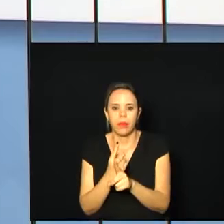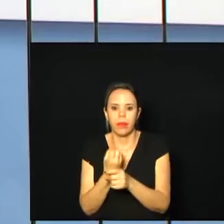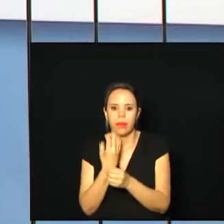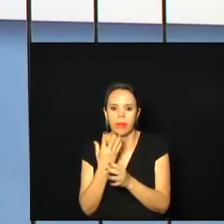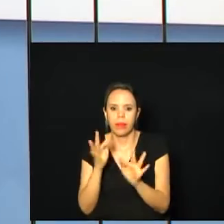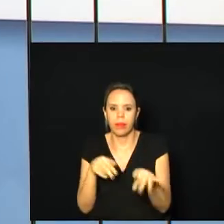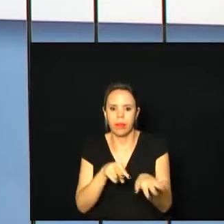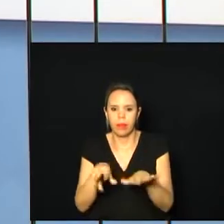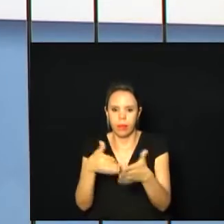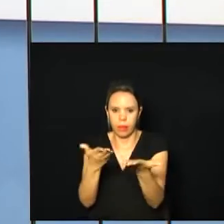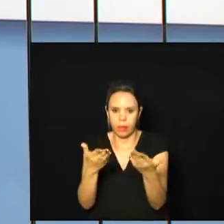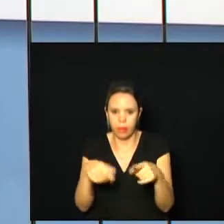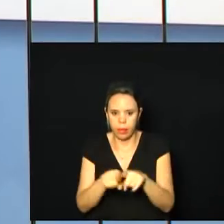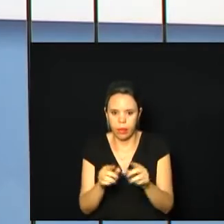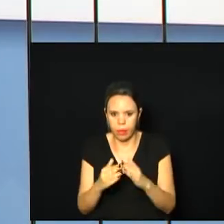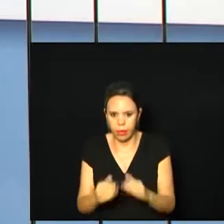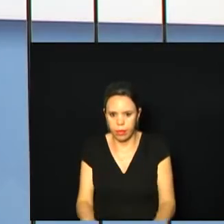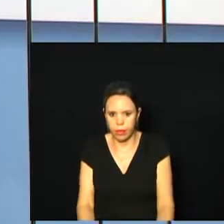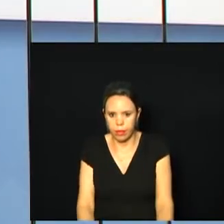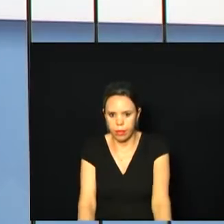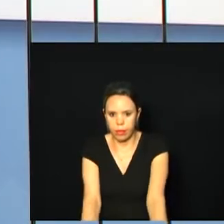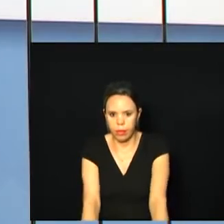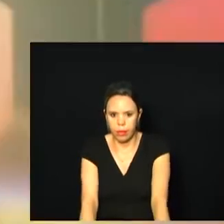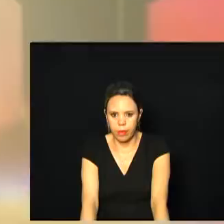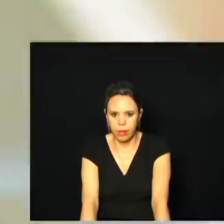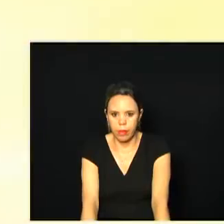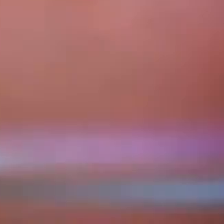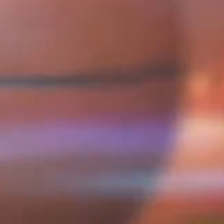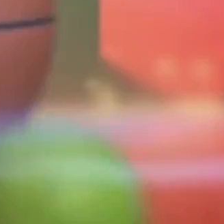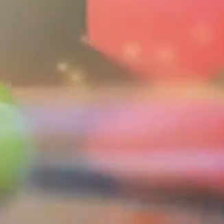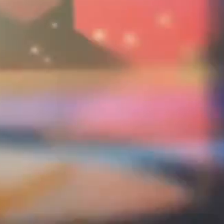bom fim de semana para você aí de casa.